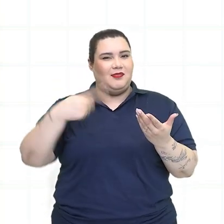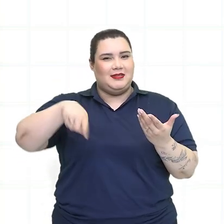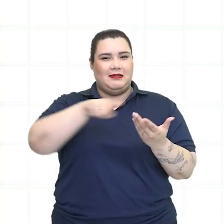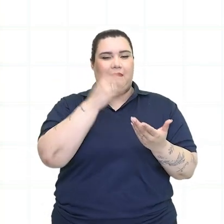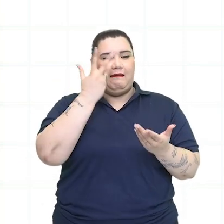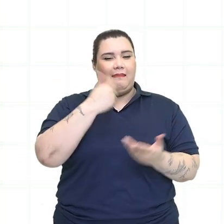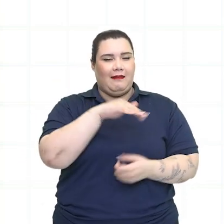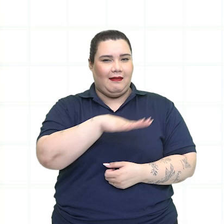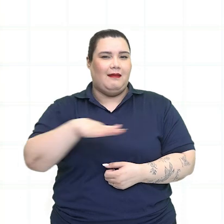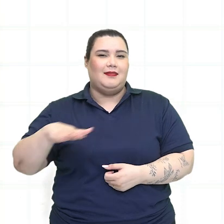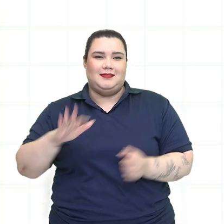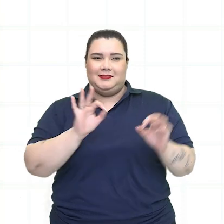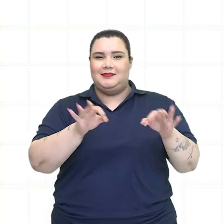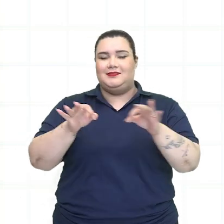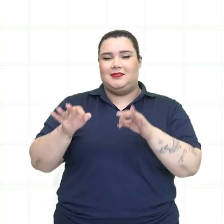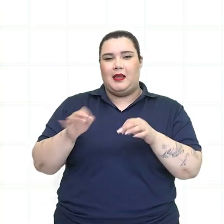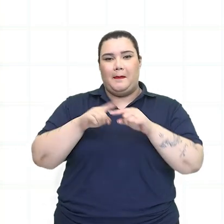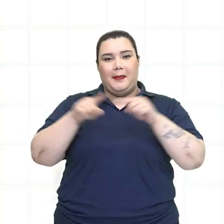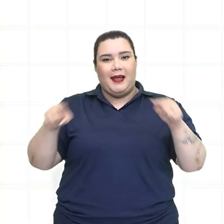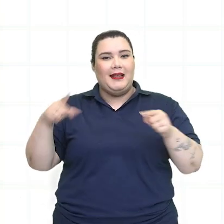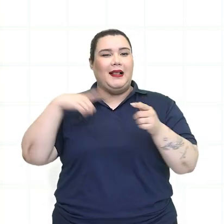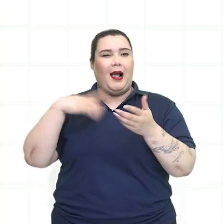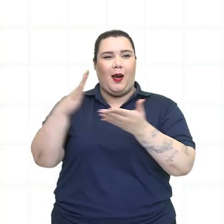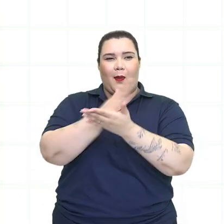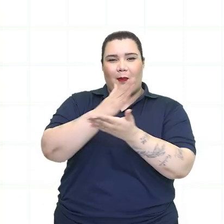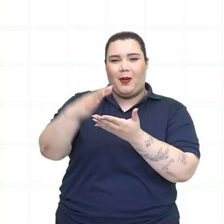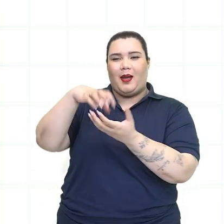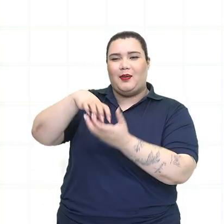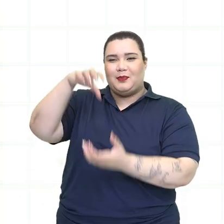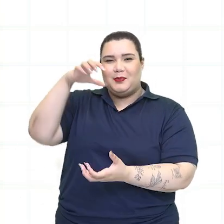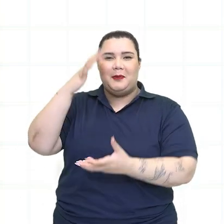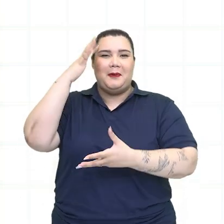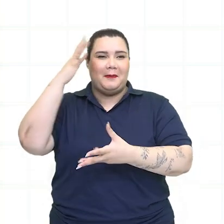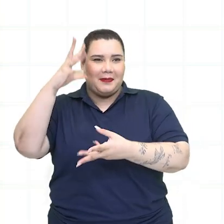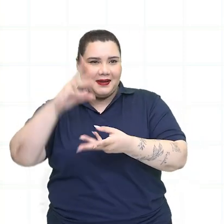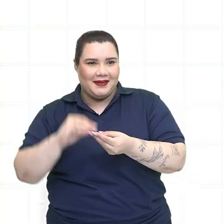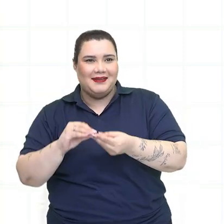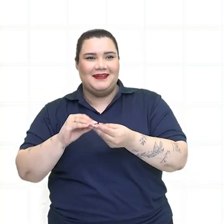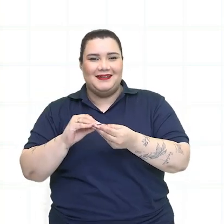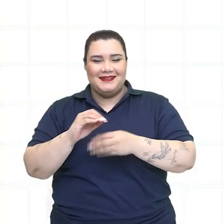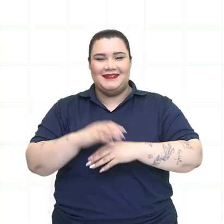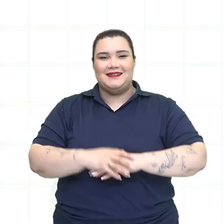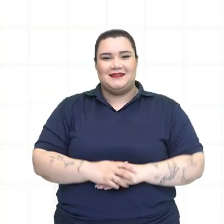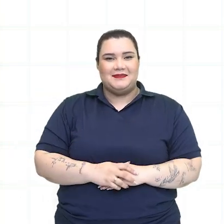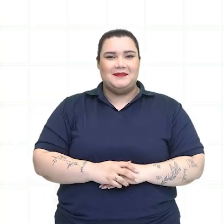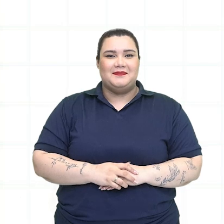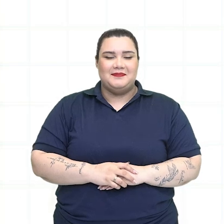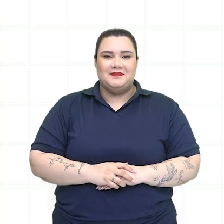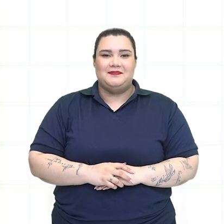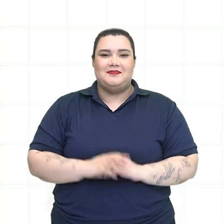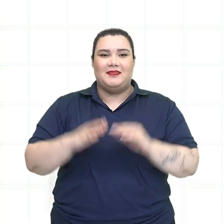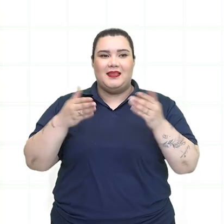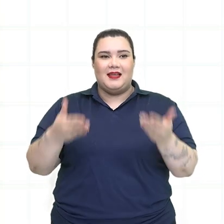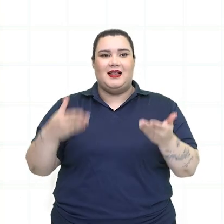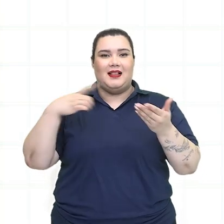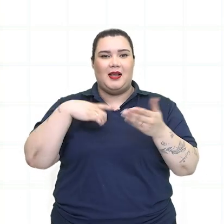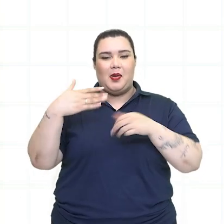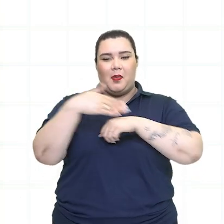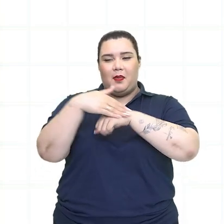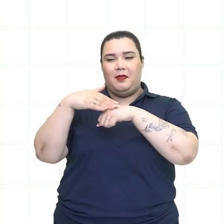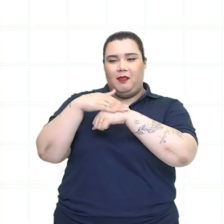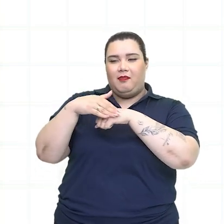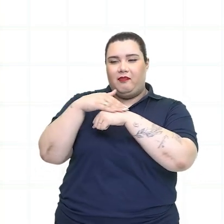muito crianças ainda, né? Mas deve ter adultos aí e vai entender o que é que eu estou dizendo. Vocês estão numa